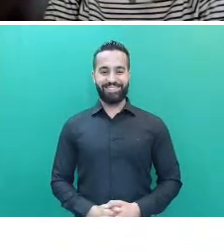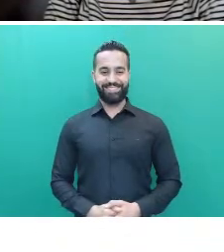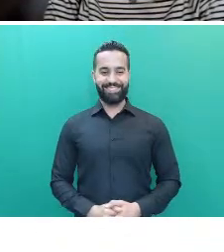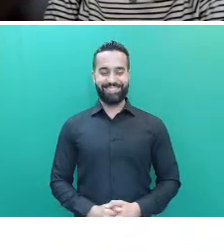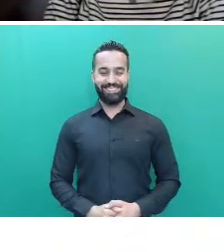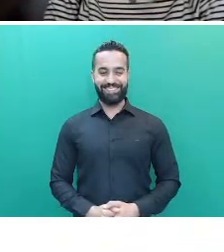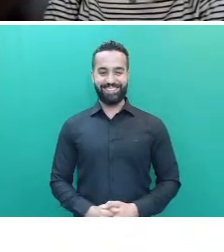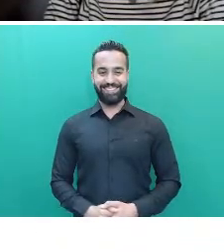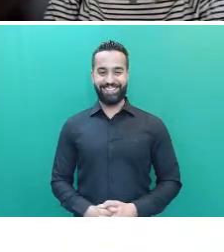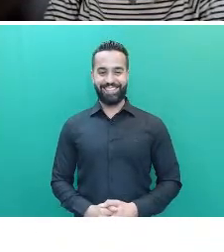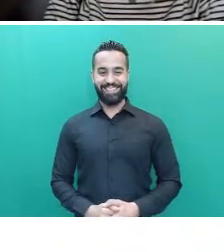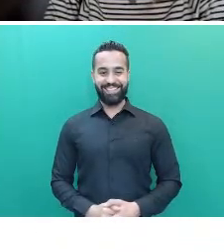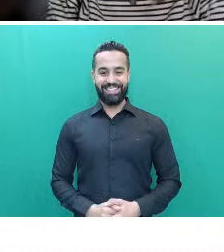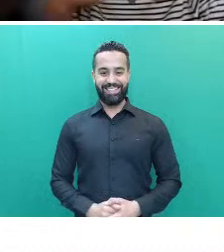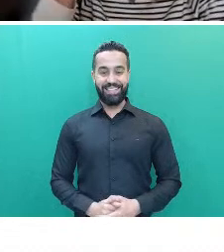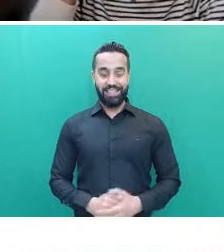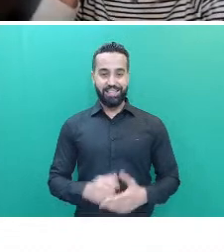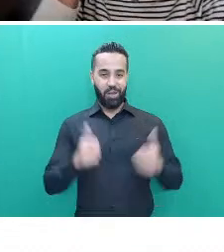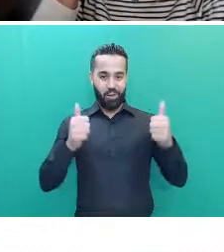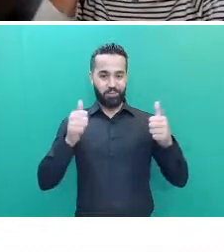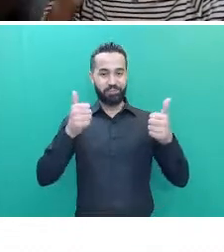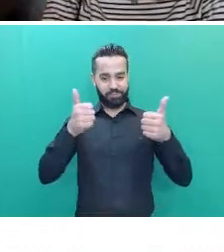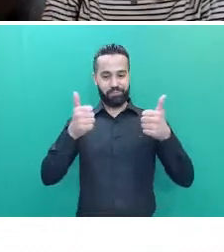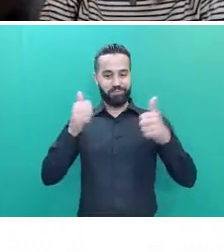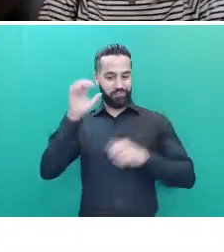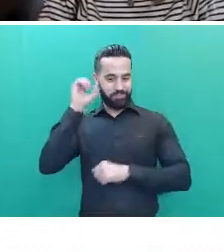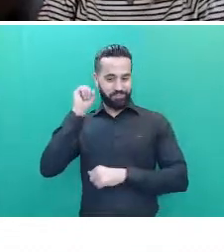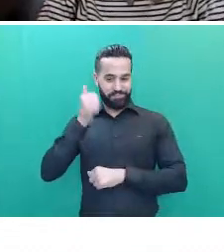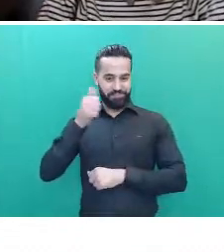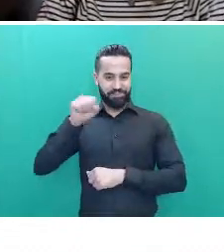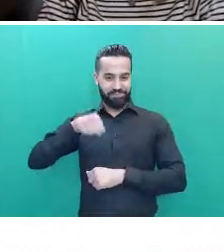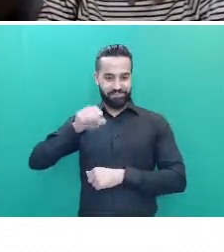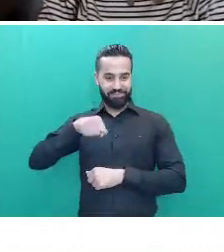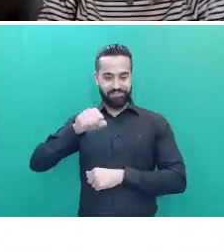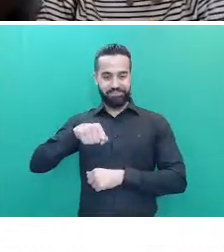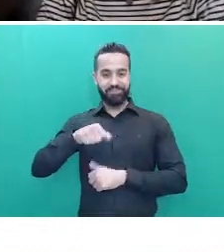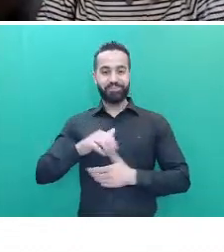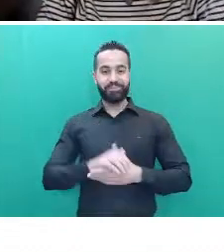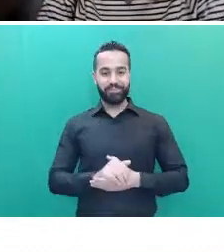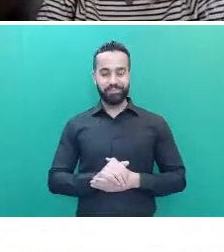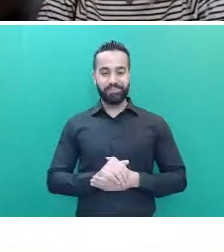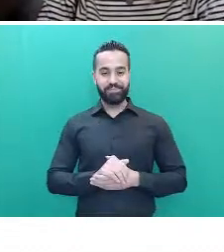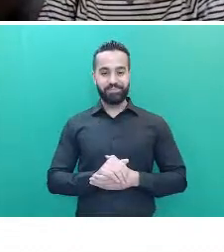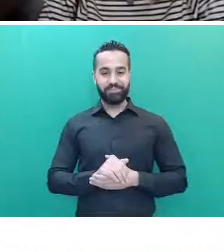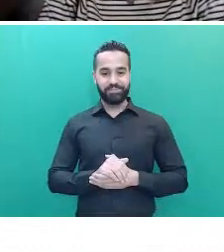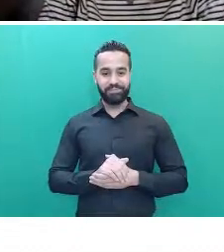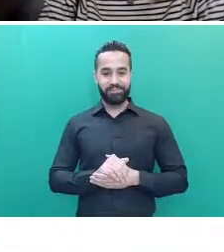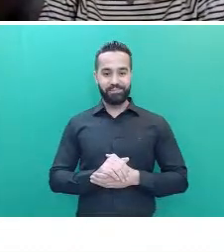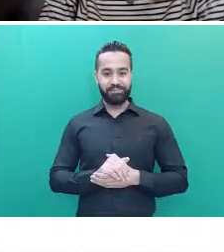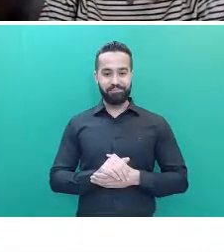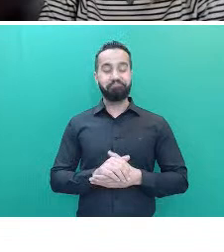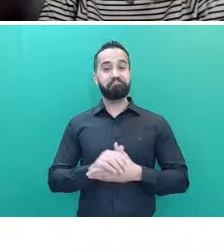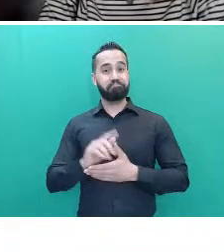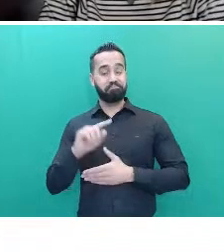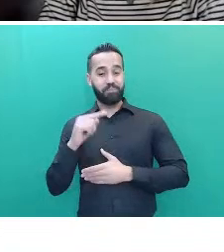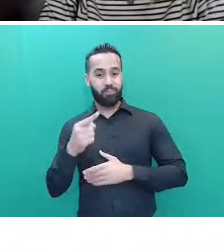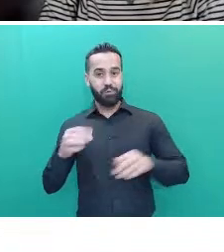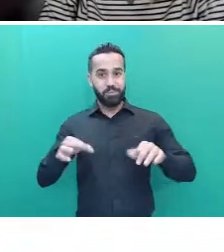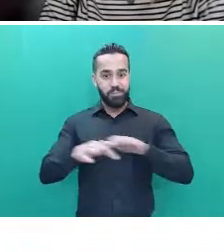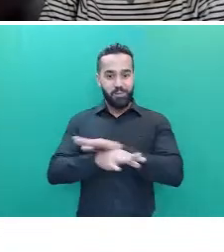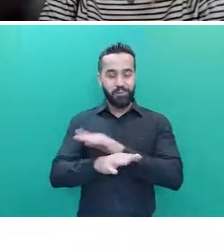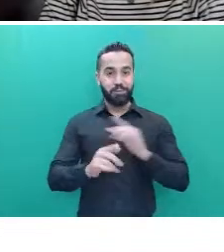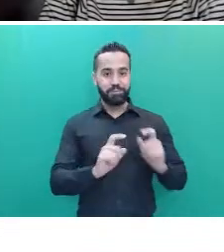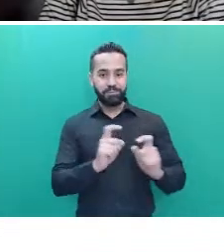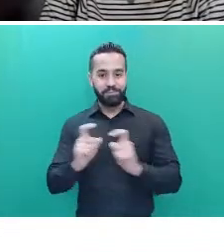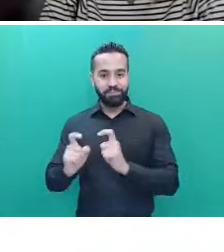Bom, não sei se me ouvem daí, sim. Bom, depois da deliberação, as